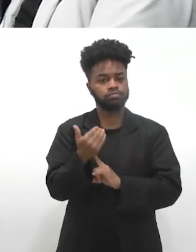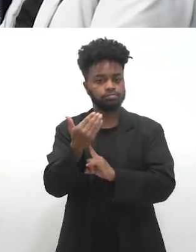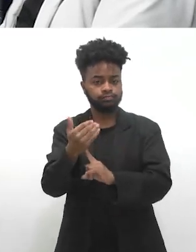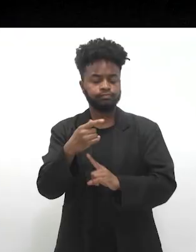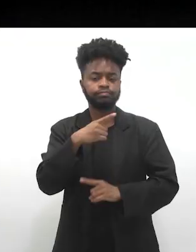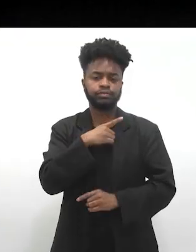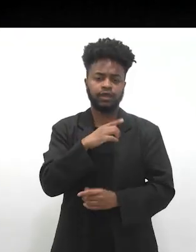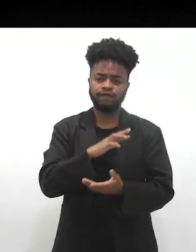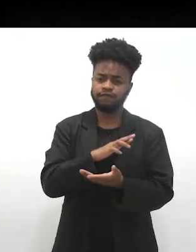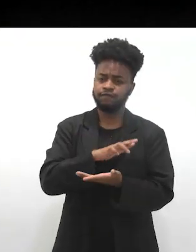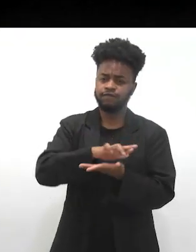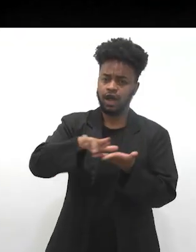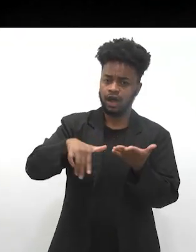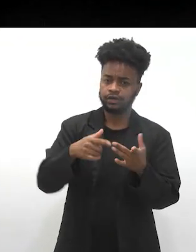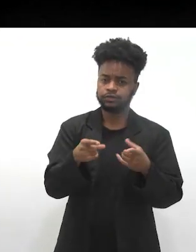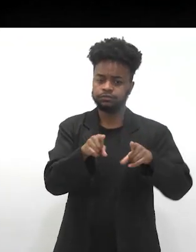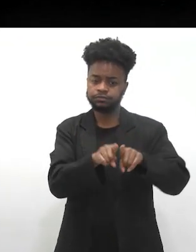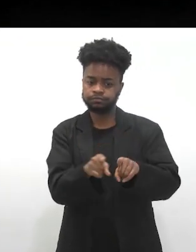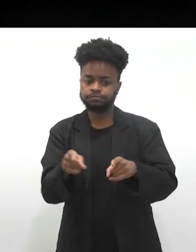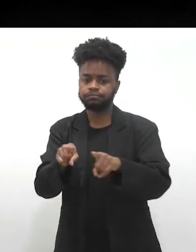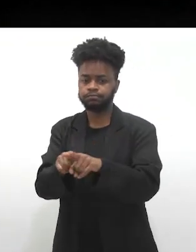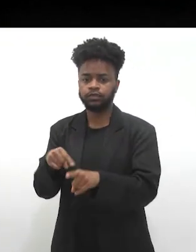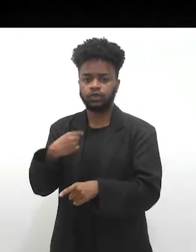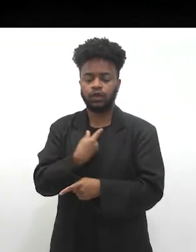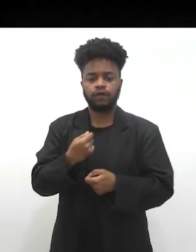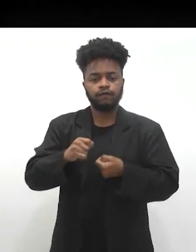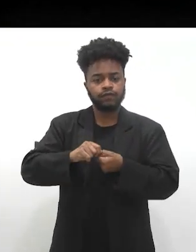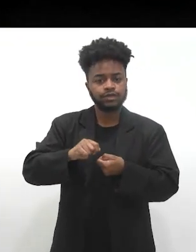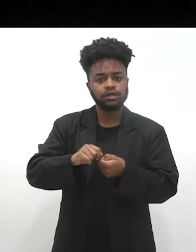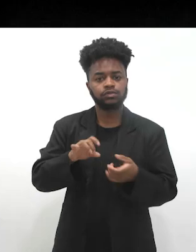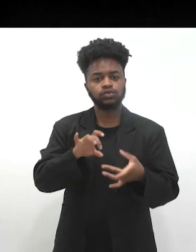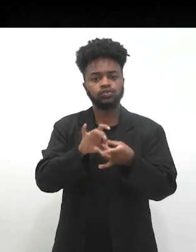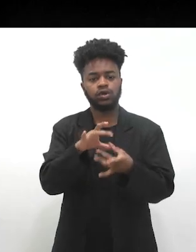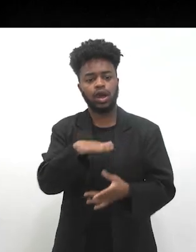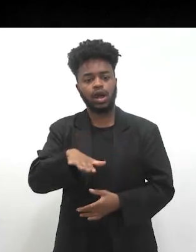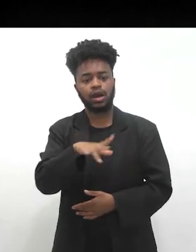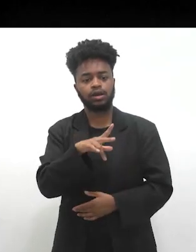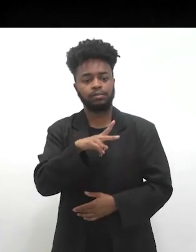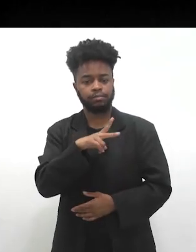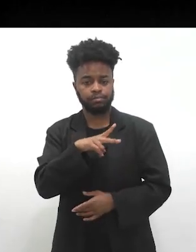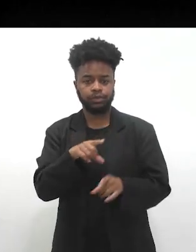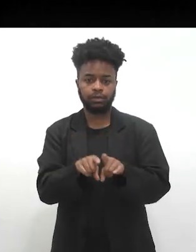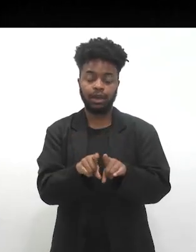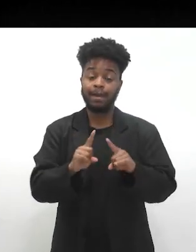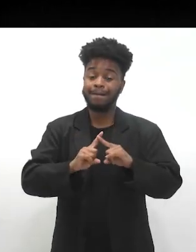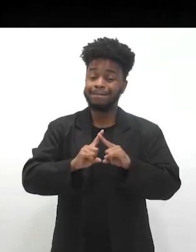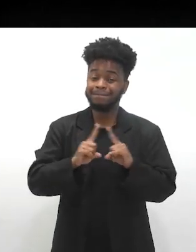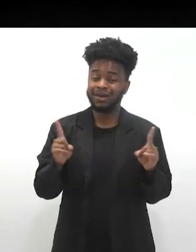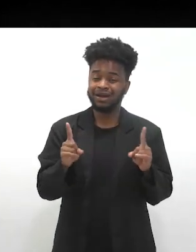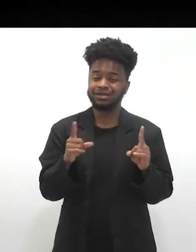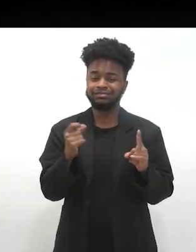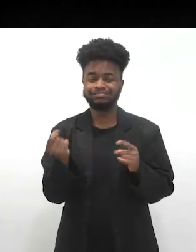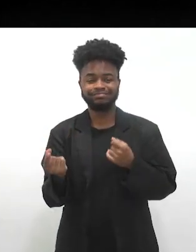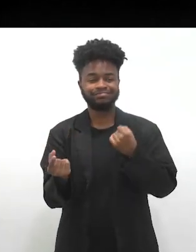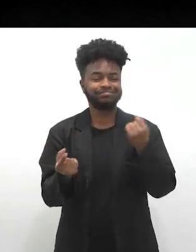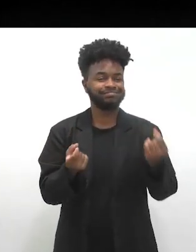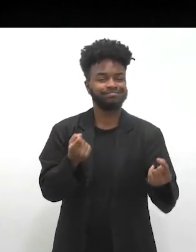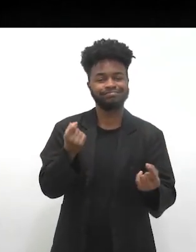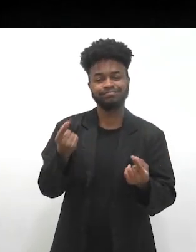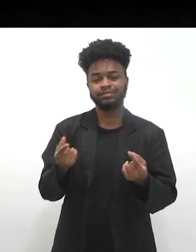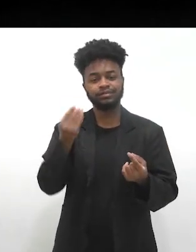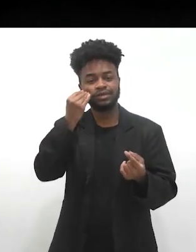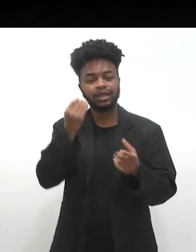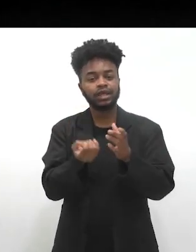tecnológico, enfim, existem várias parcerias que nós fazemos também com o setor privado também. Mas é muito específico